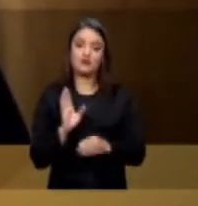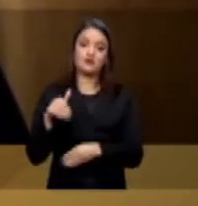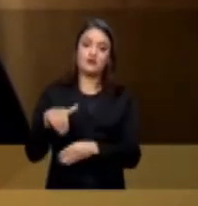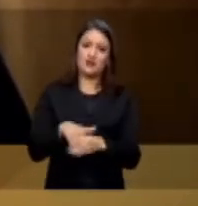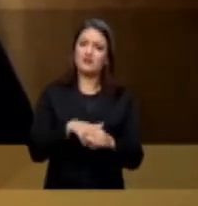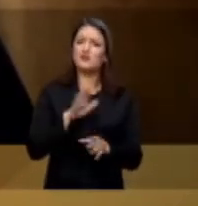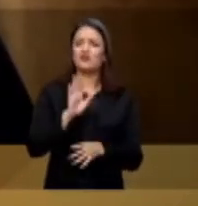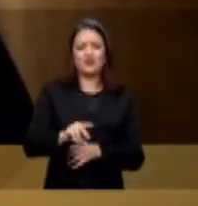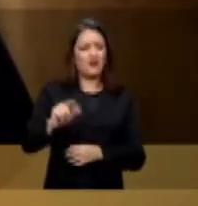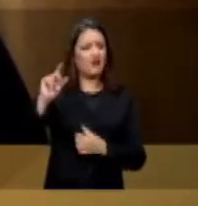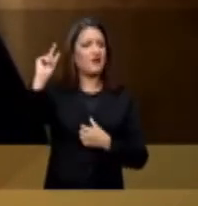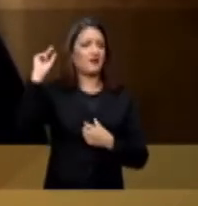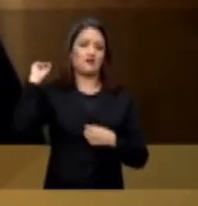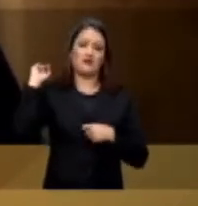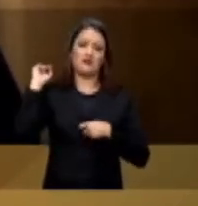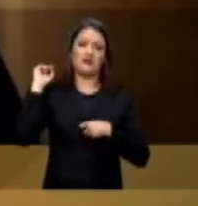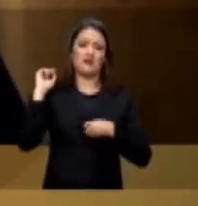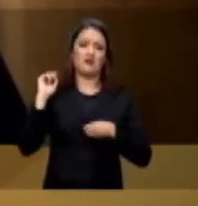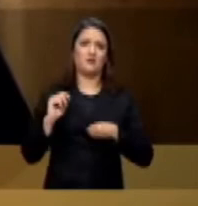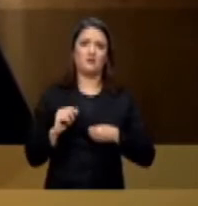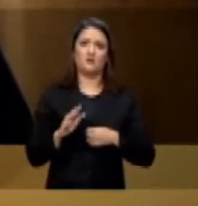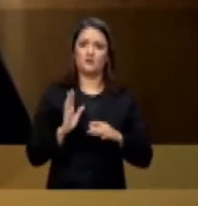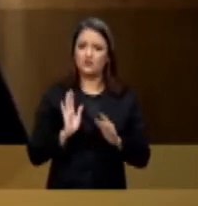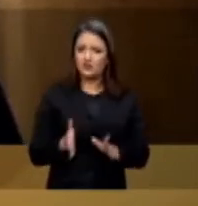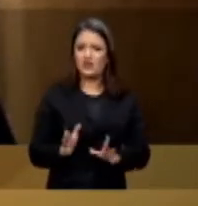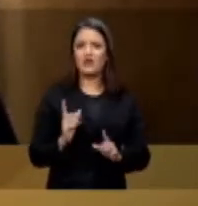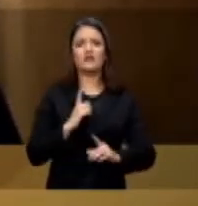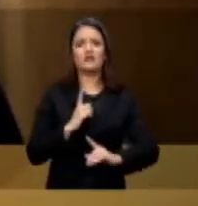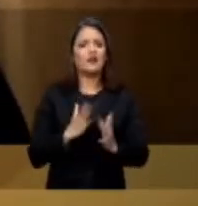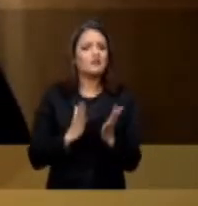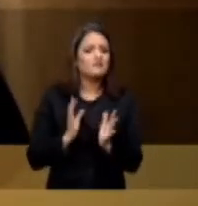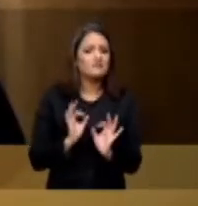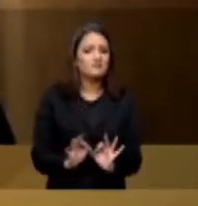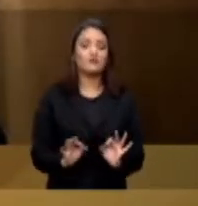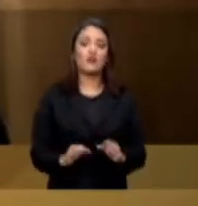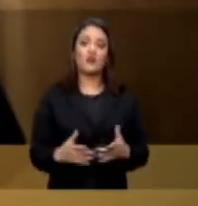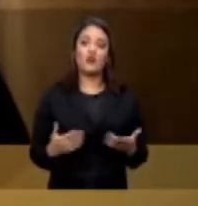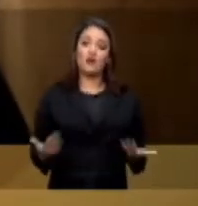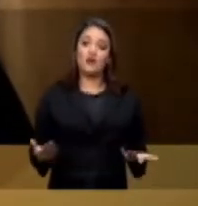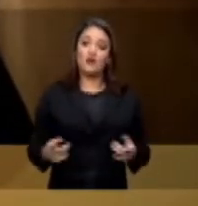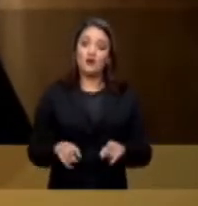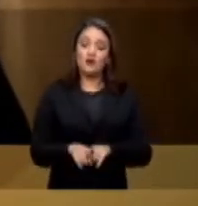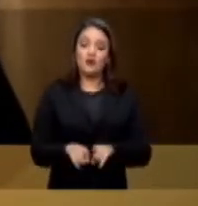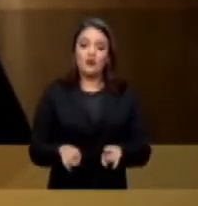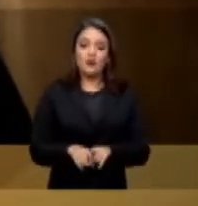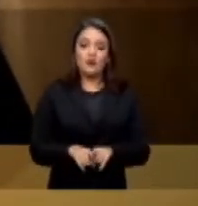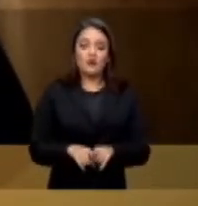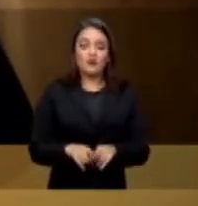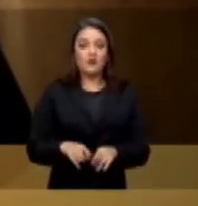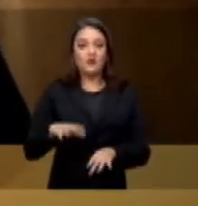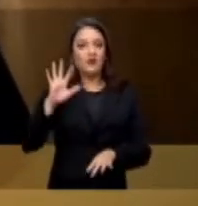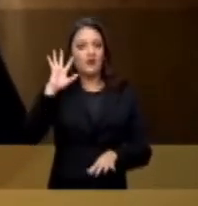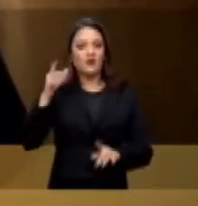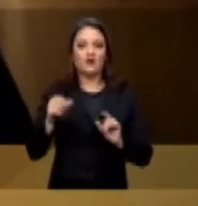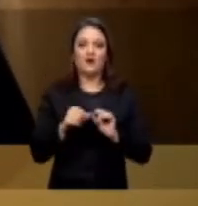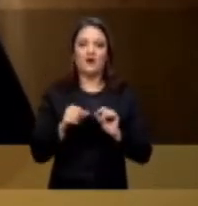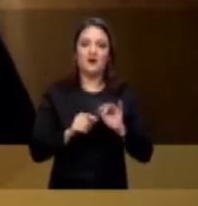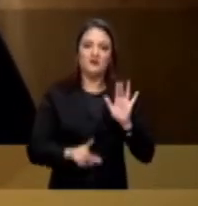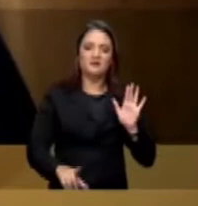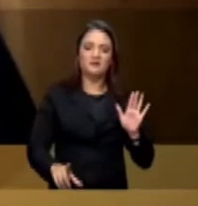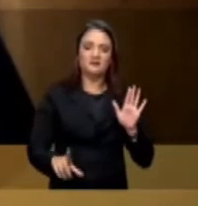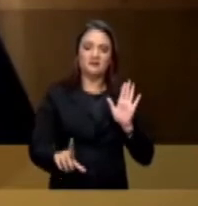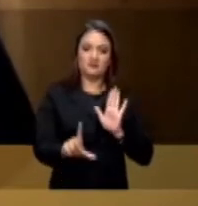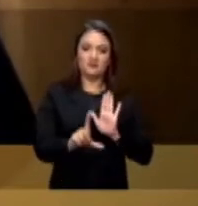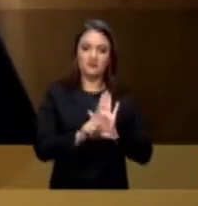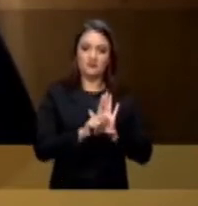é antigo, é clássico, é consolidado e é uma opção feita pelo legislador,